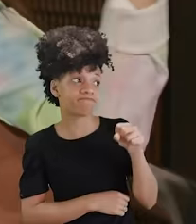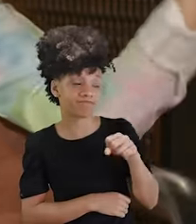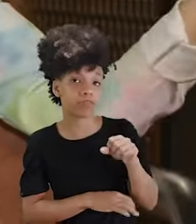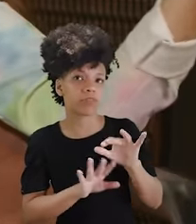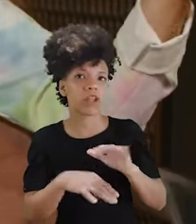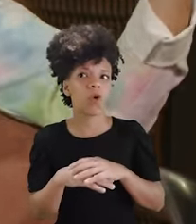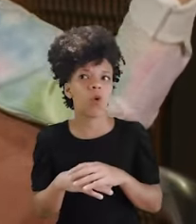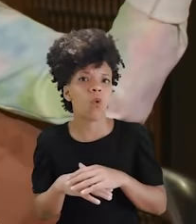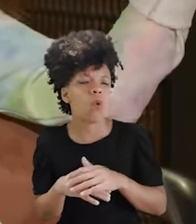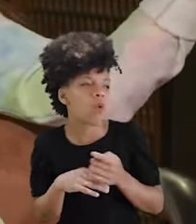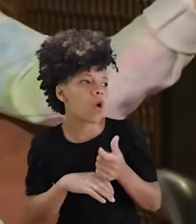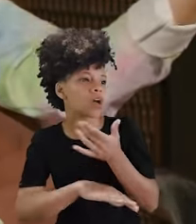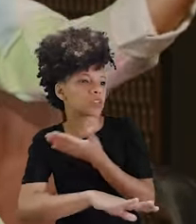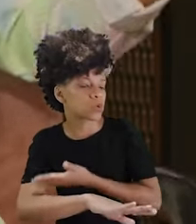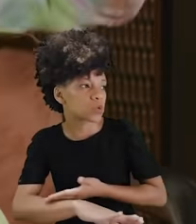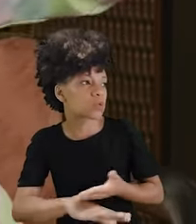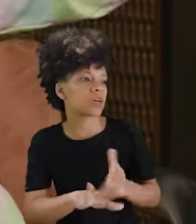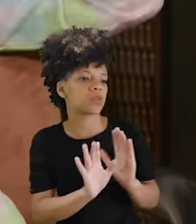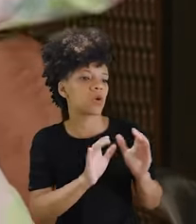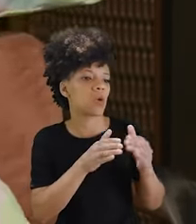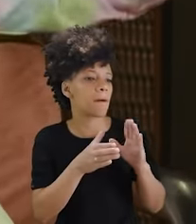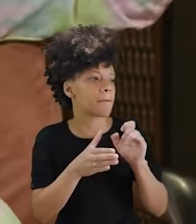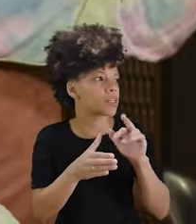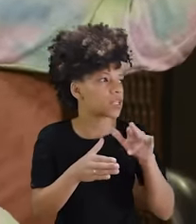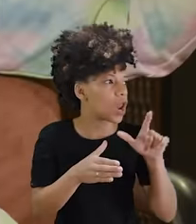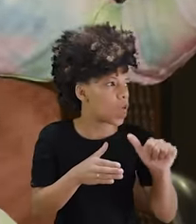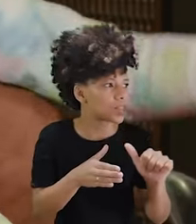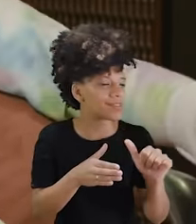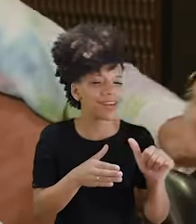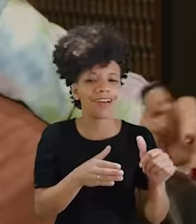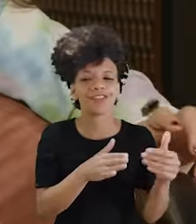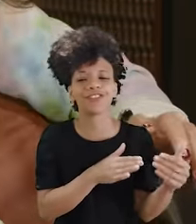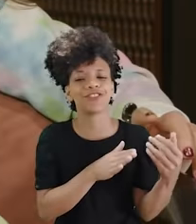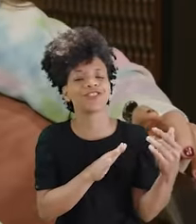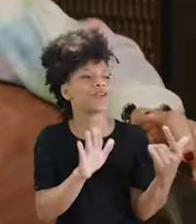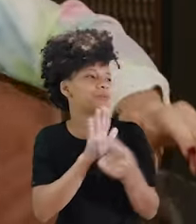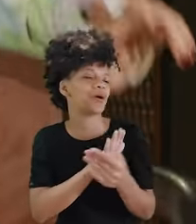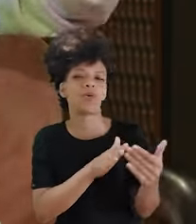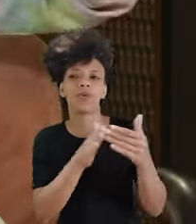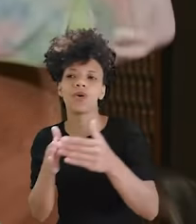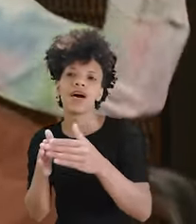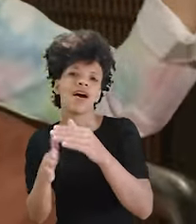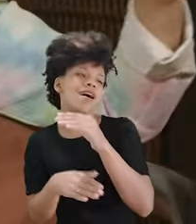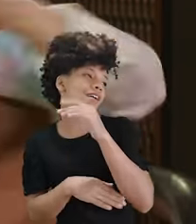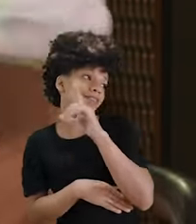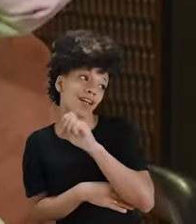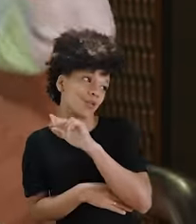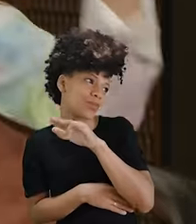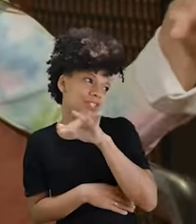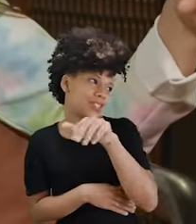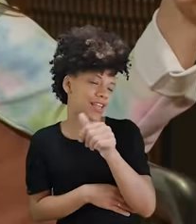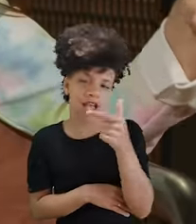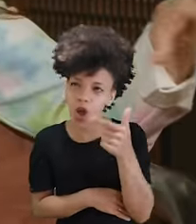então aí tipo já estava me acostumando com o pessoal de Barcelona a gente ia para a Andaluzia né